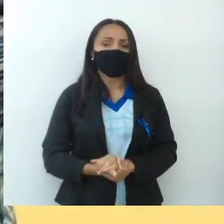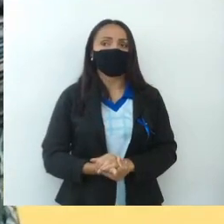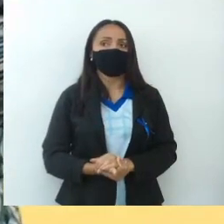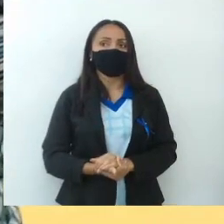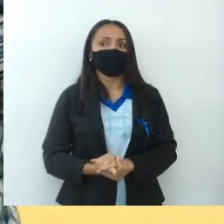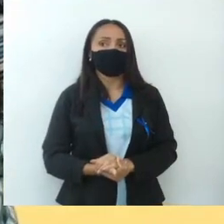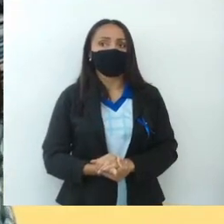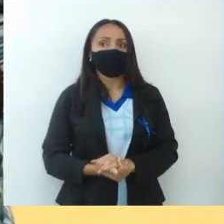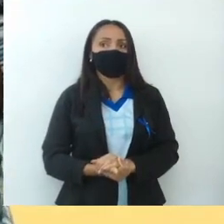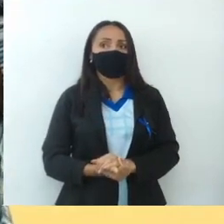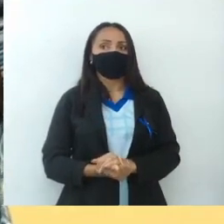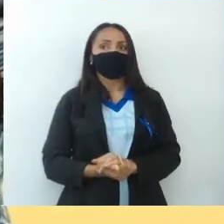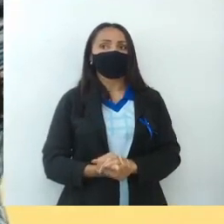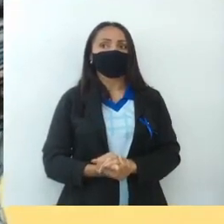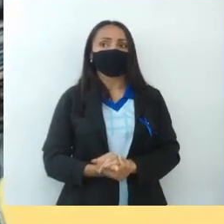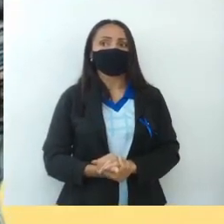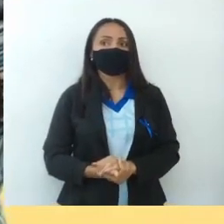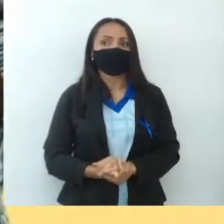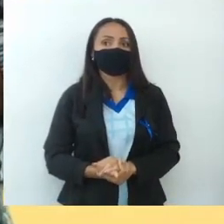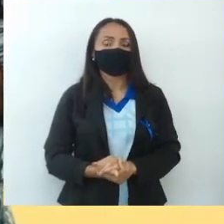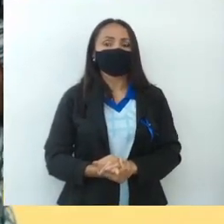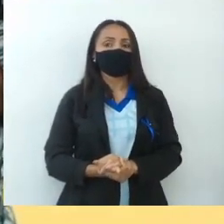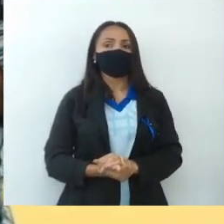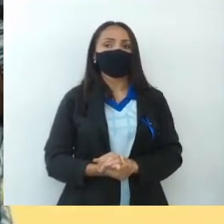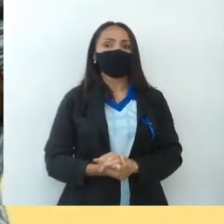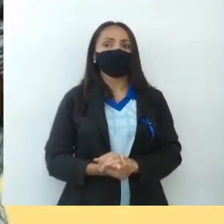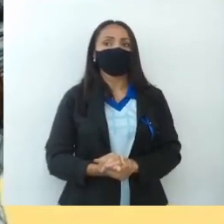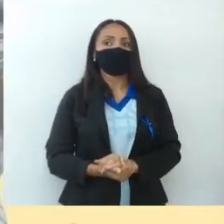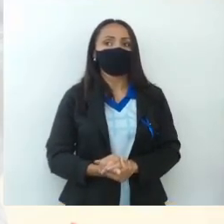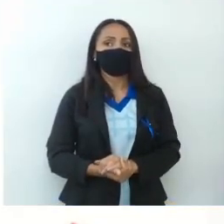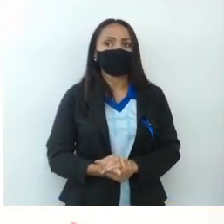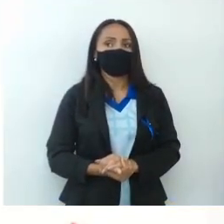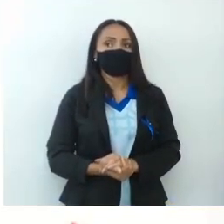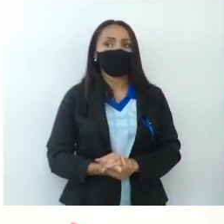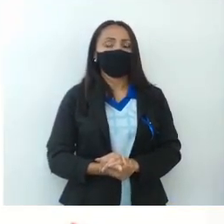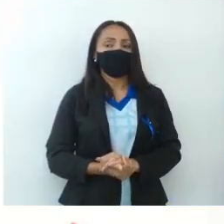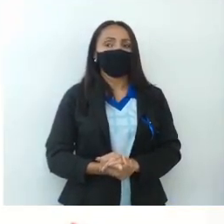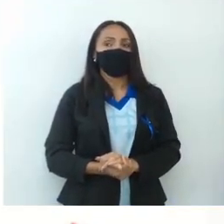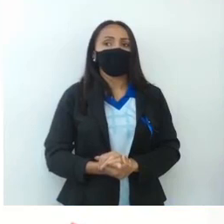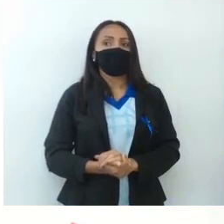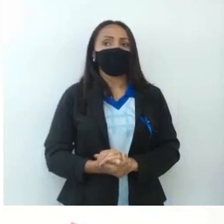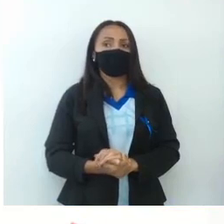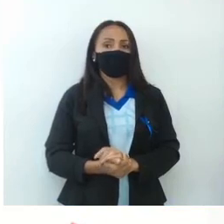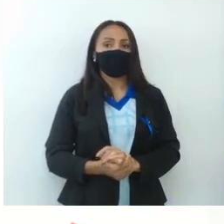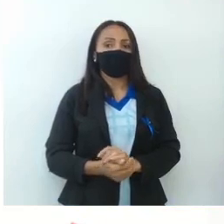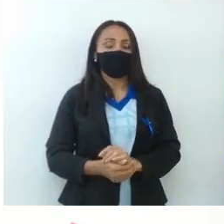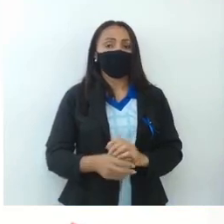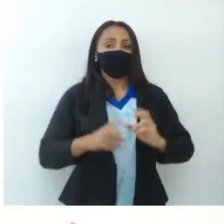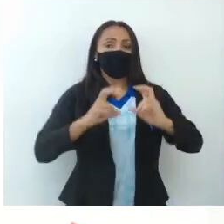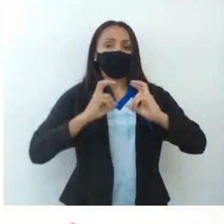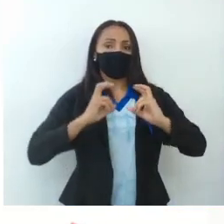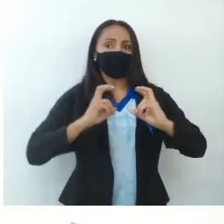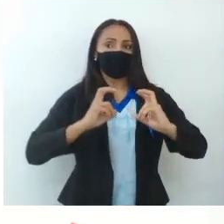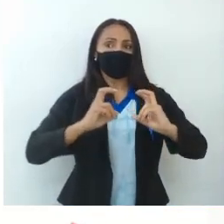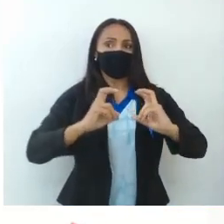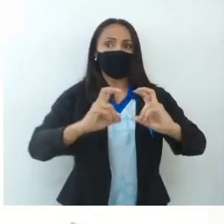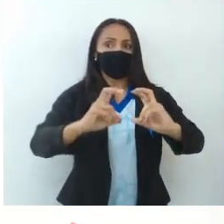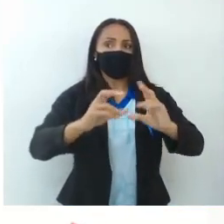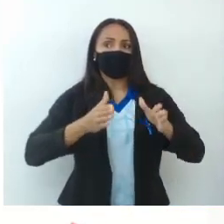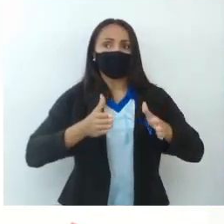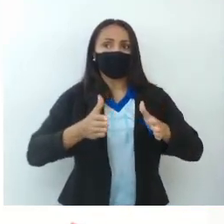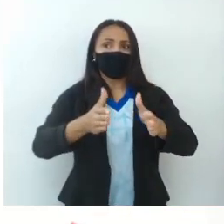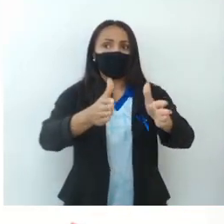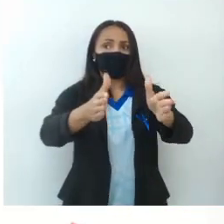Interessante notar que eu trouxe justamente, a gente escolheu essa foto justamente para observar as mudanças da cidade. Veja aí a questão, carro, não estou vendo